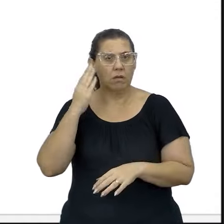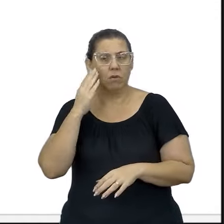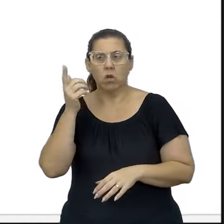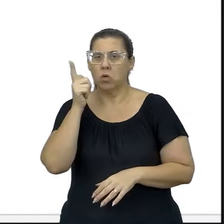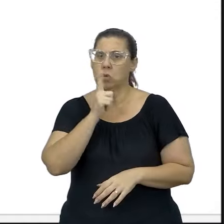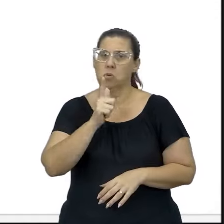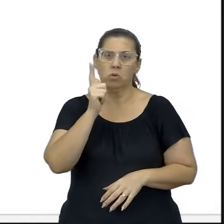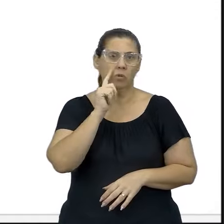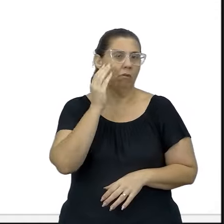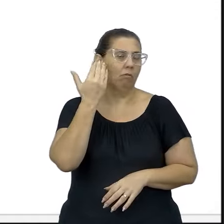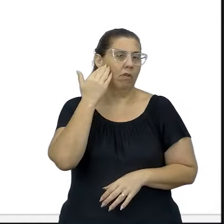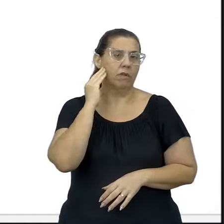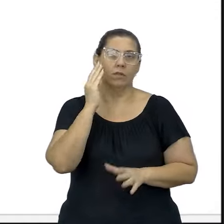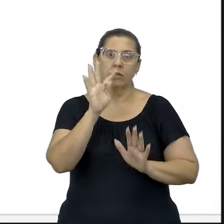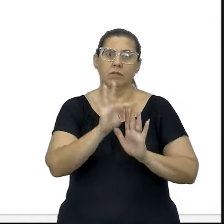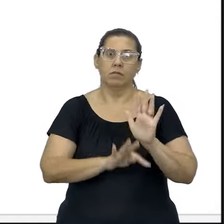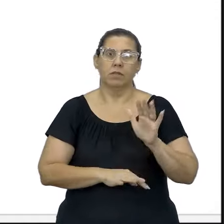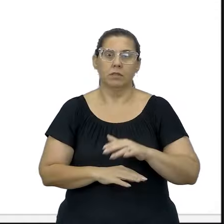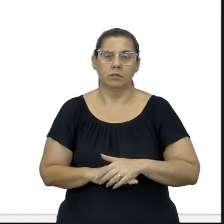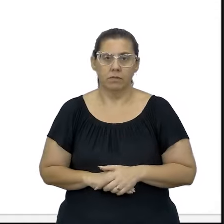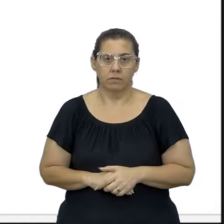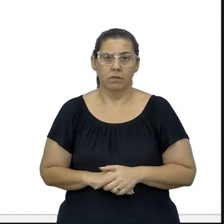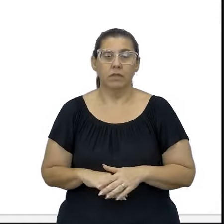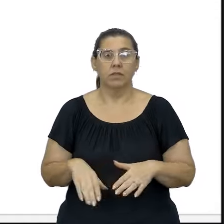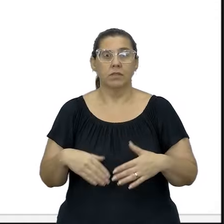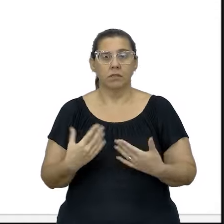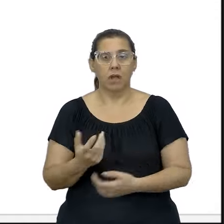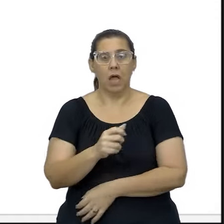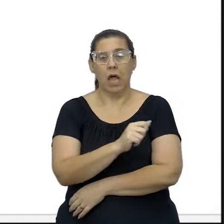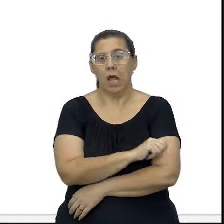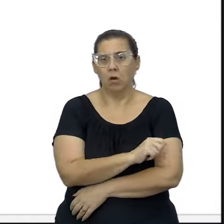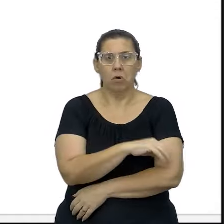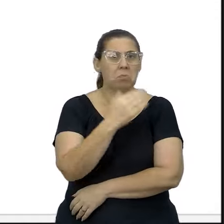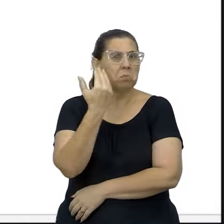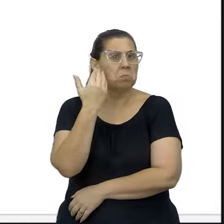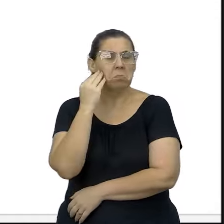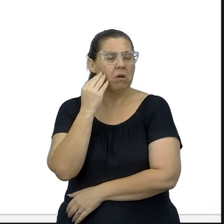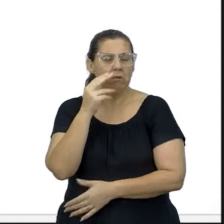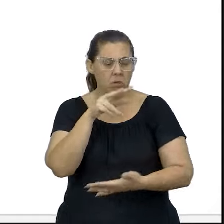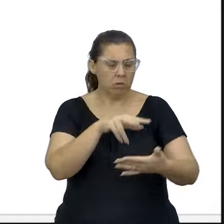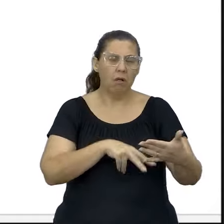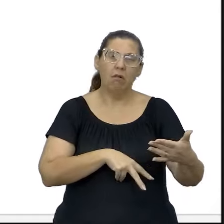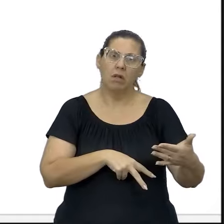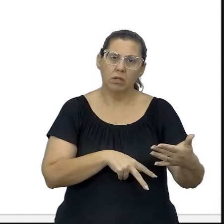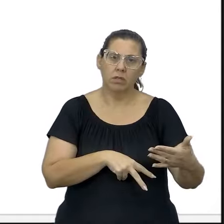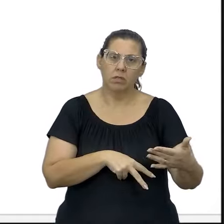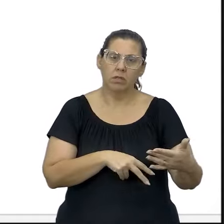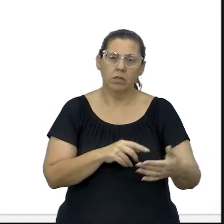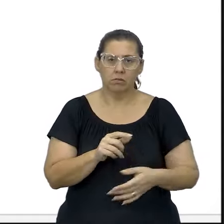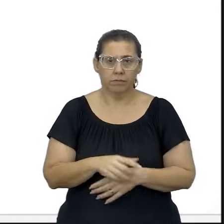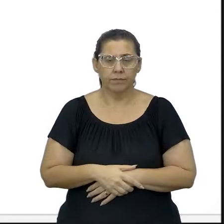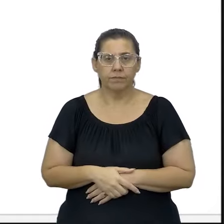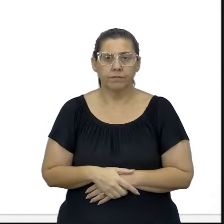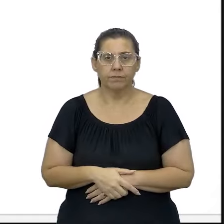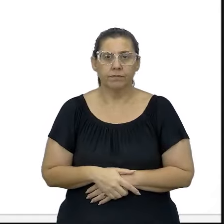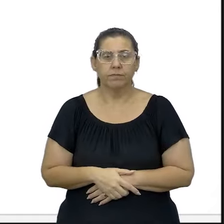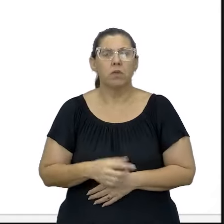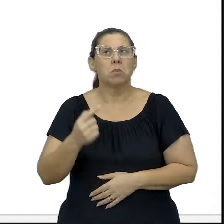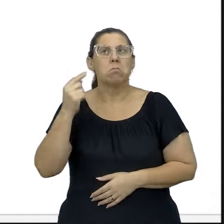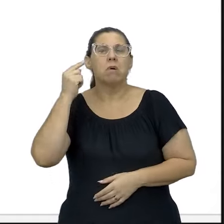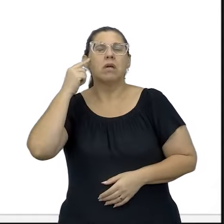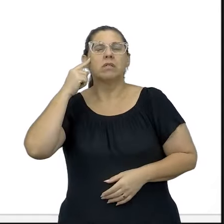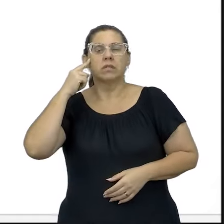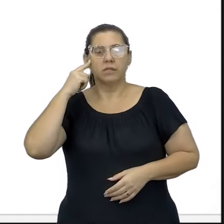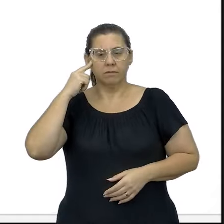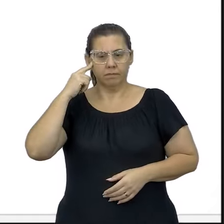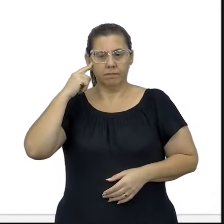consegue compreender os textos lidos. Então, os nossos estudantes não irão compreender o que estão lendo. Não é verdade? Né? Vamos pensar um